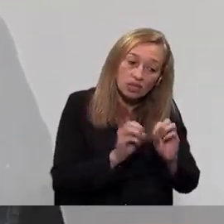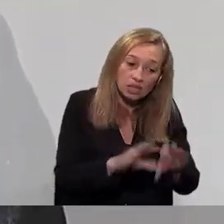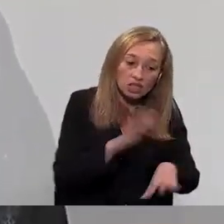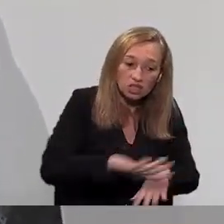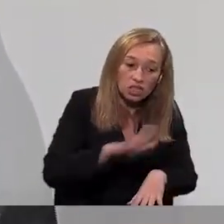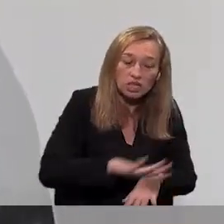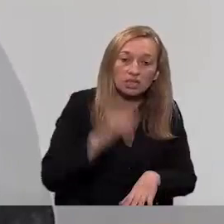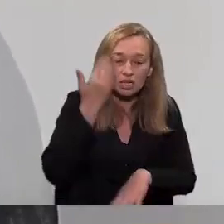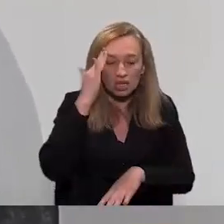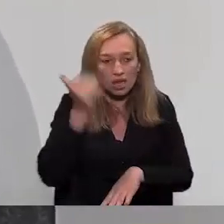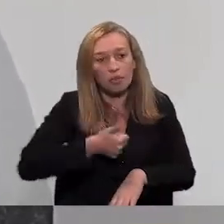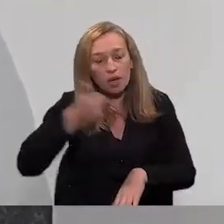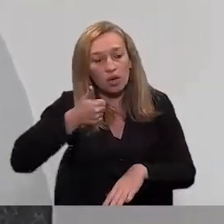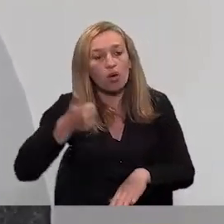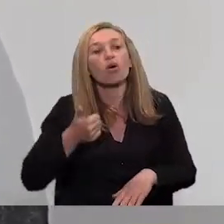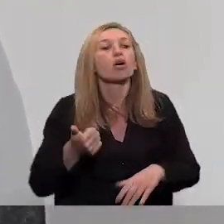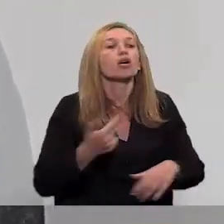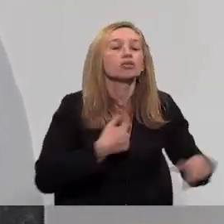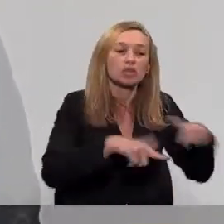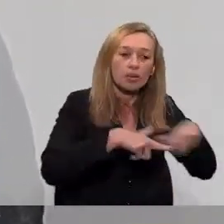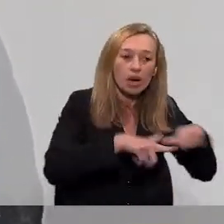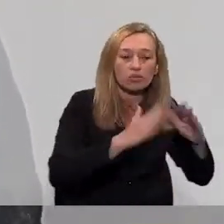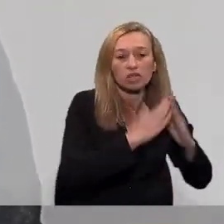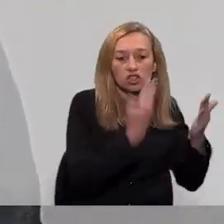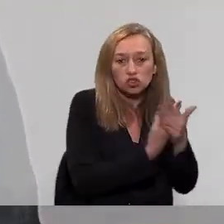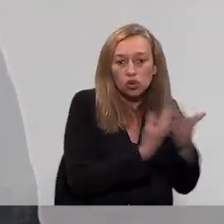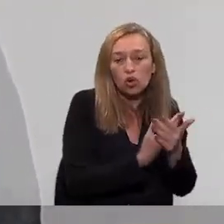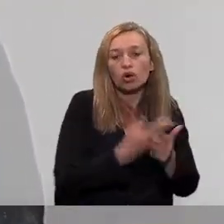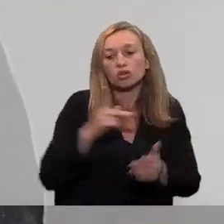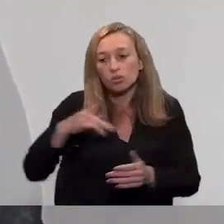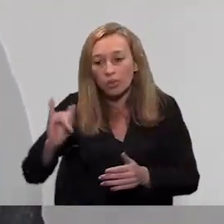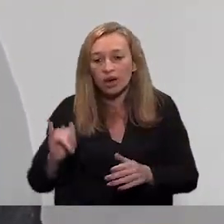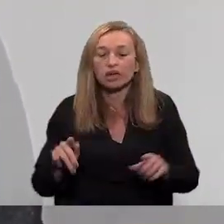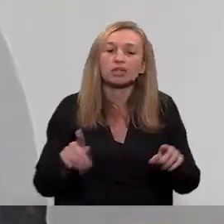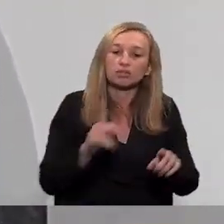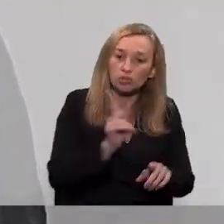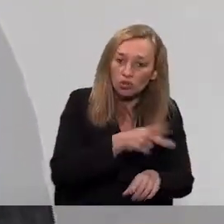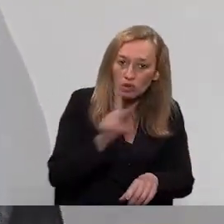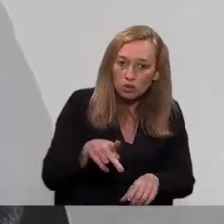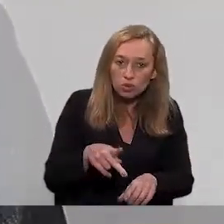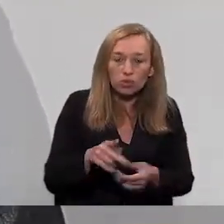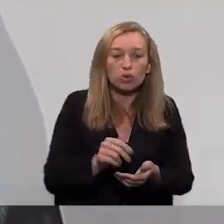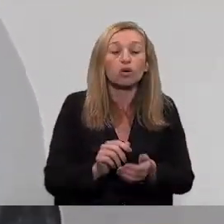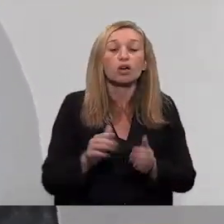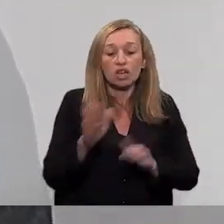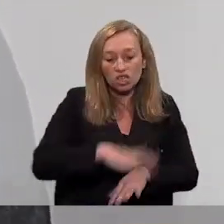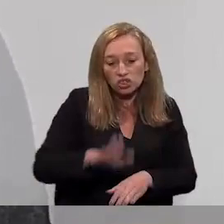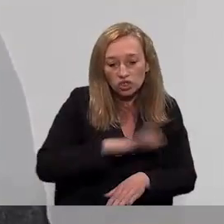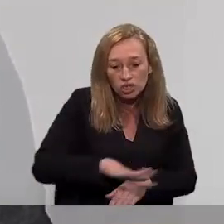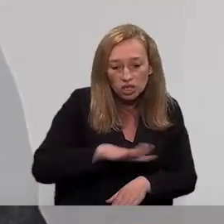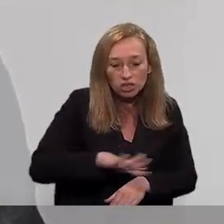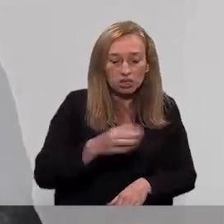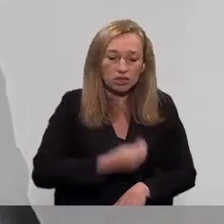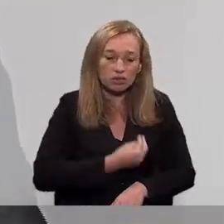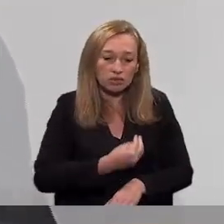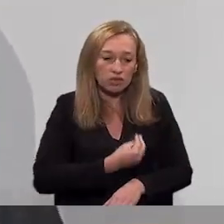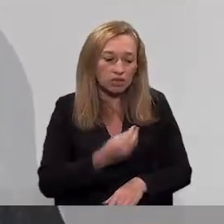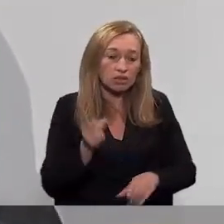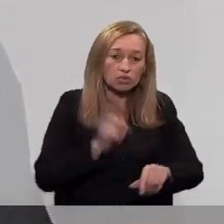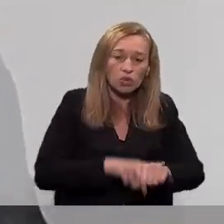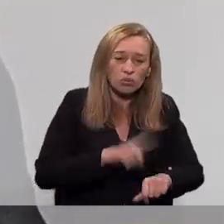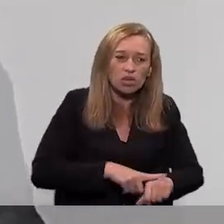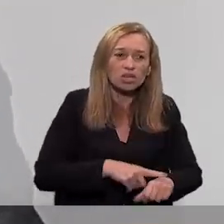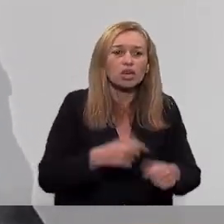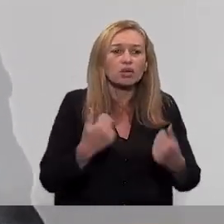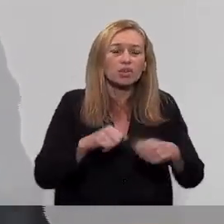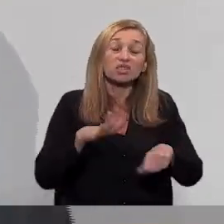desmistificar essa notícia falsa. Então, é papel da escola, é papel dos pais, é papel dos professores. E aí, essas crianças que